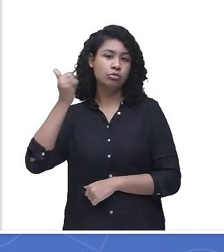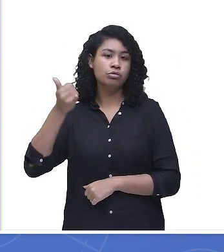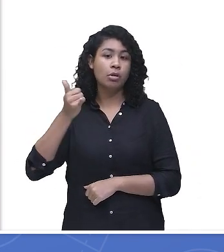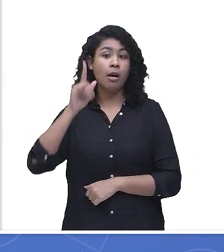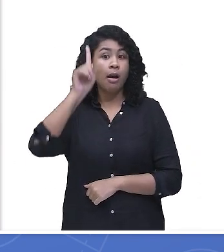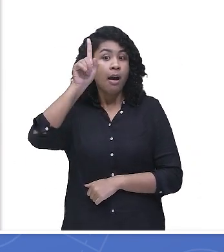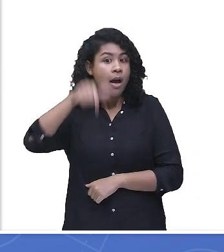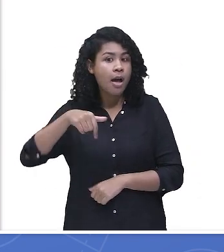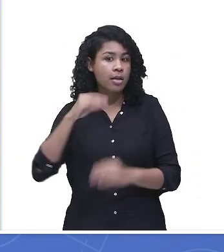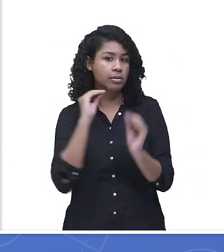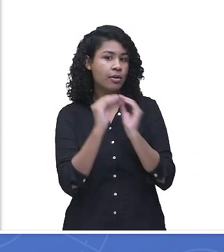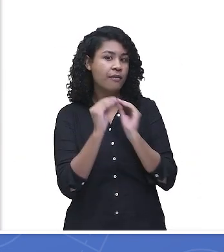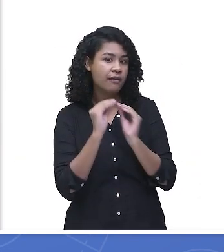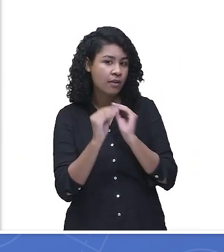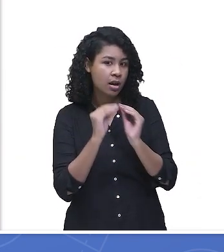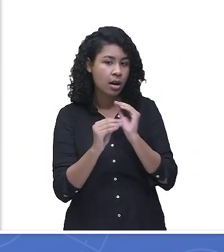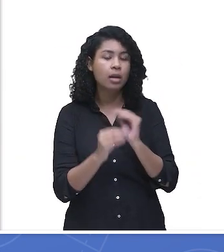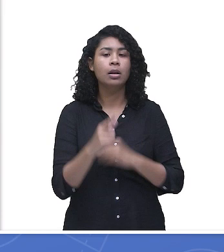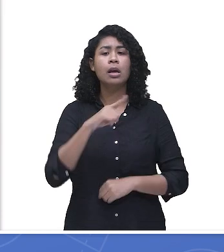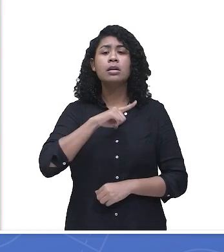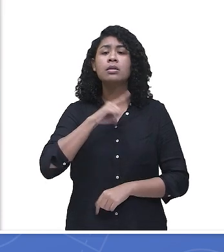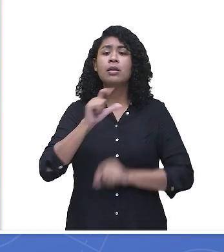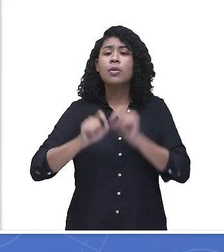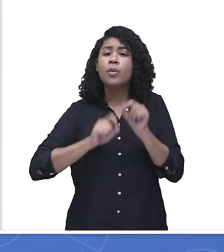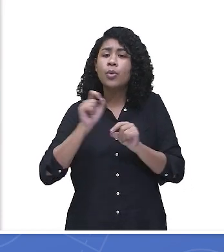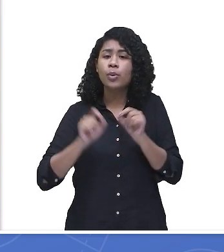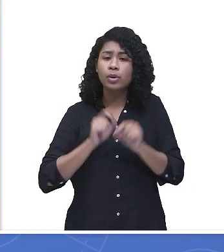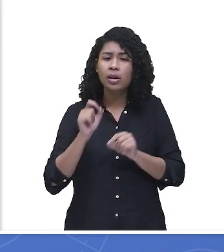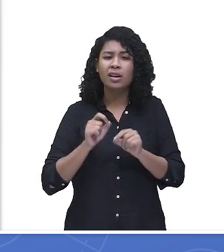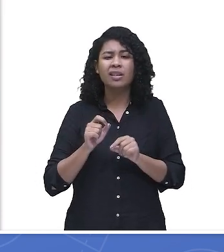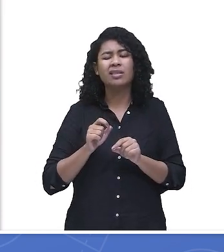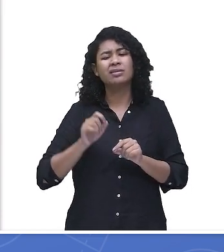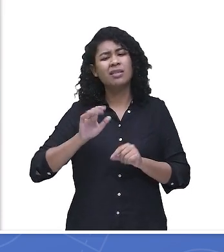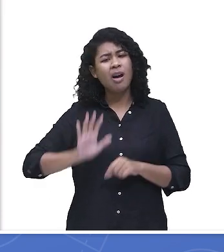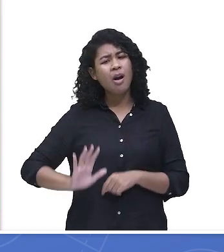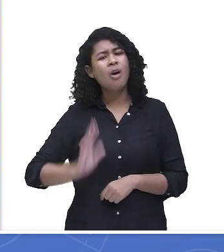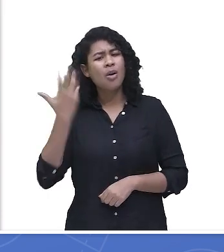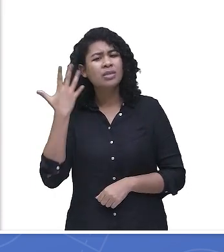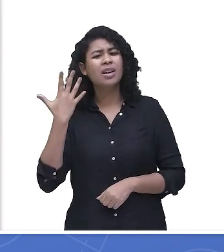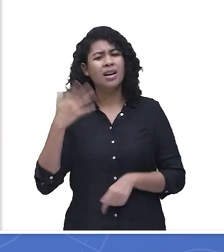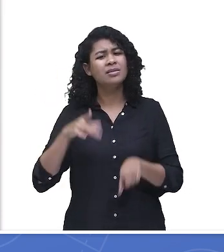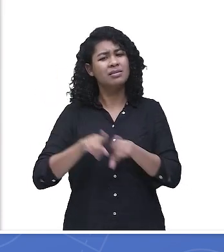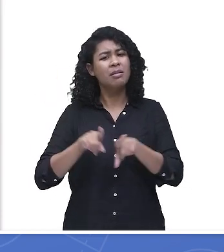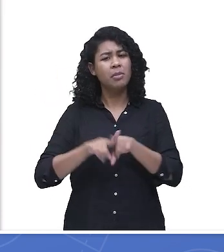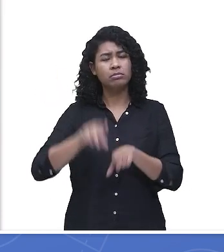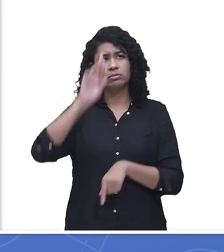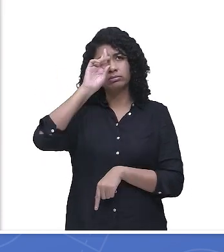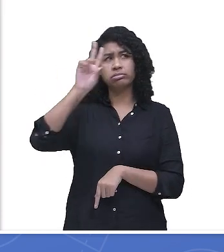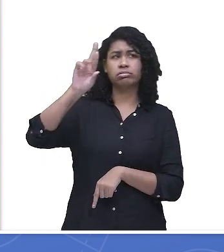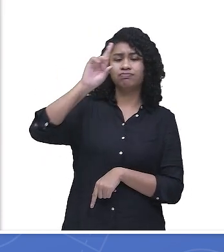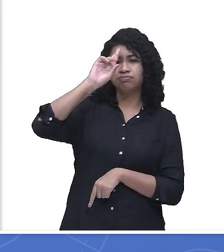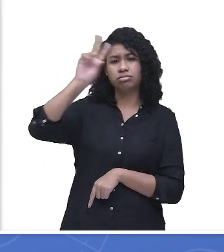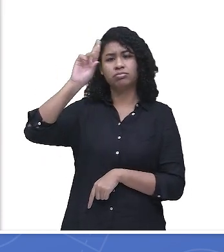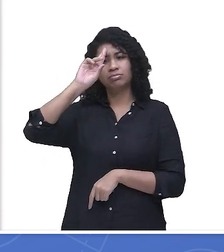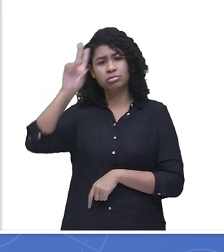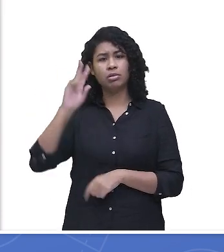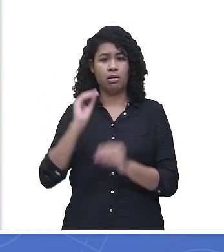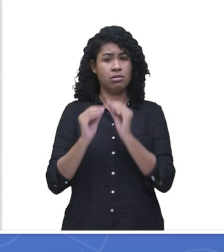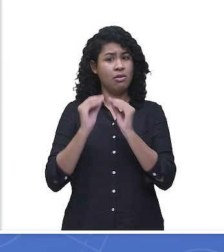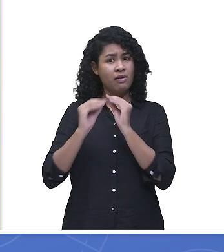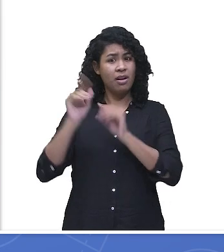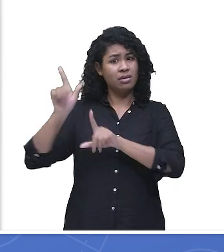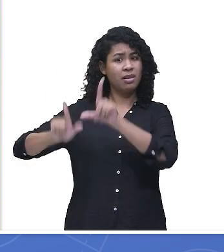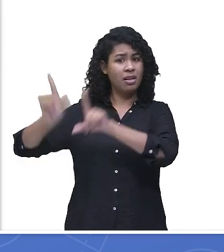novela, certo? E esse gênero a gente confunde, no caso, muitas vezes até com a novela que passa na